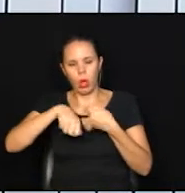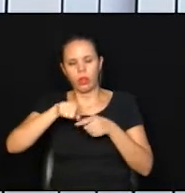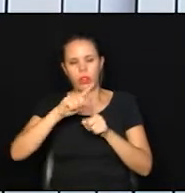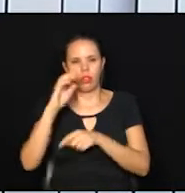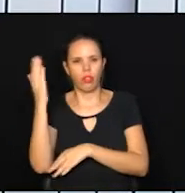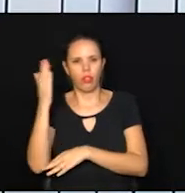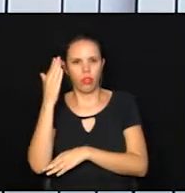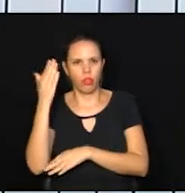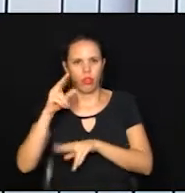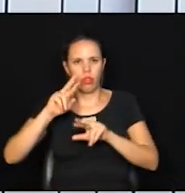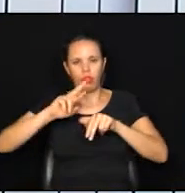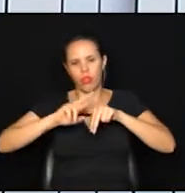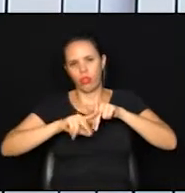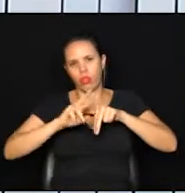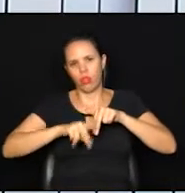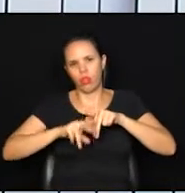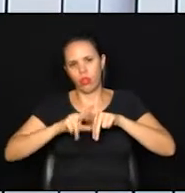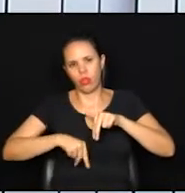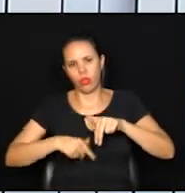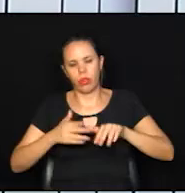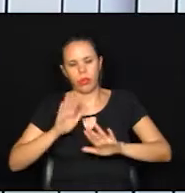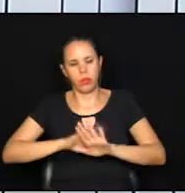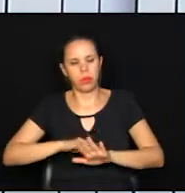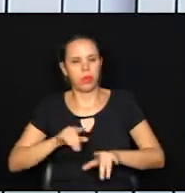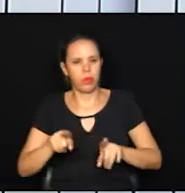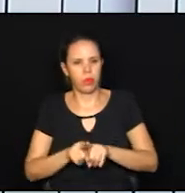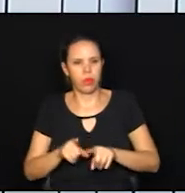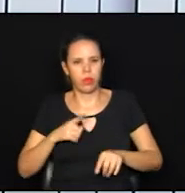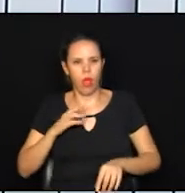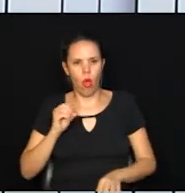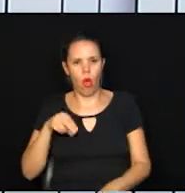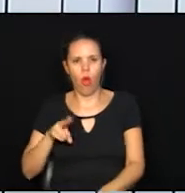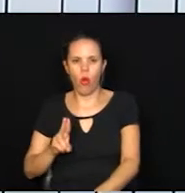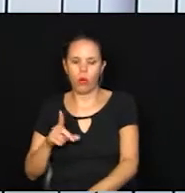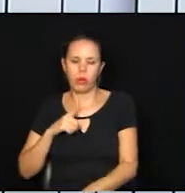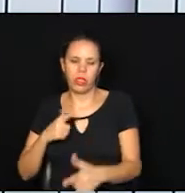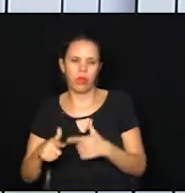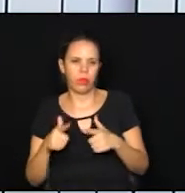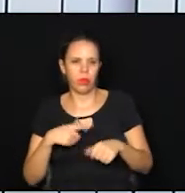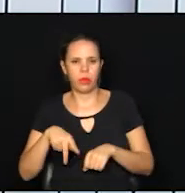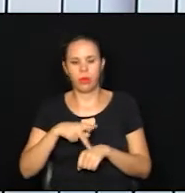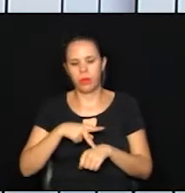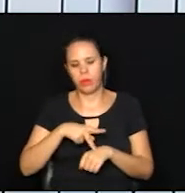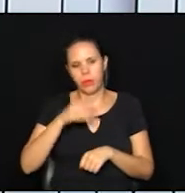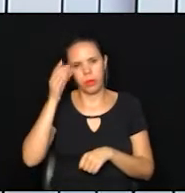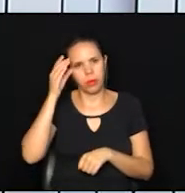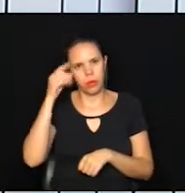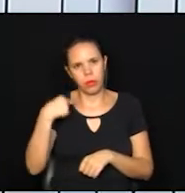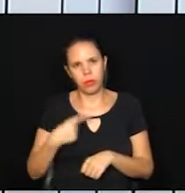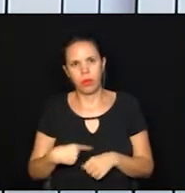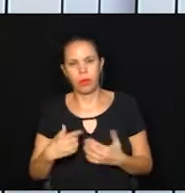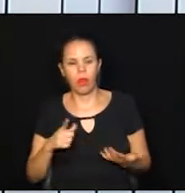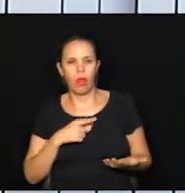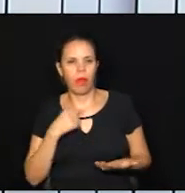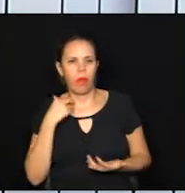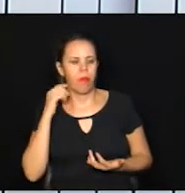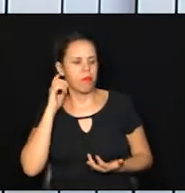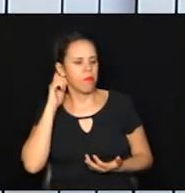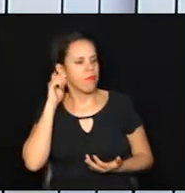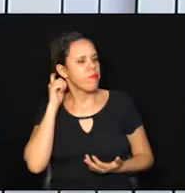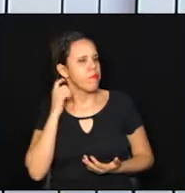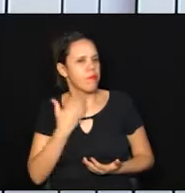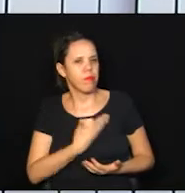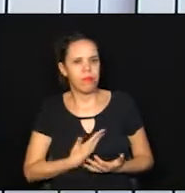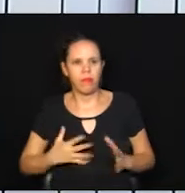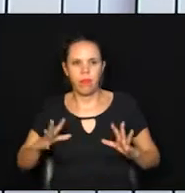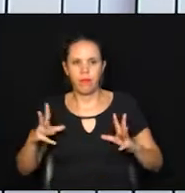de gênero, isso lá na ONU. Teve problemas com a China em alguns pronunciamentos. O governo